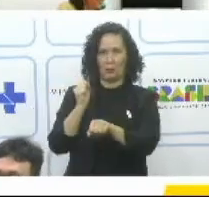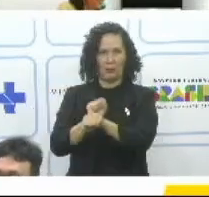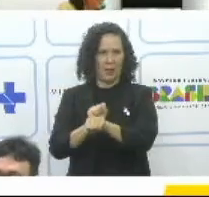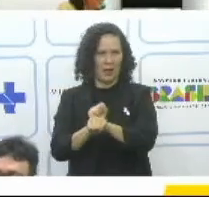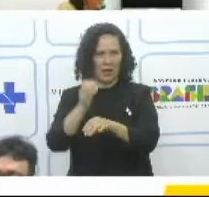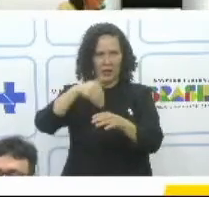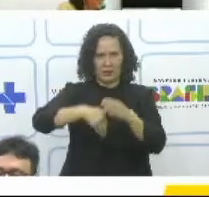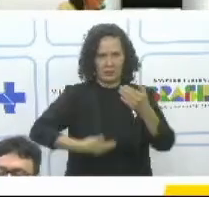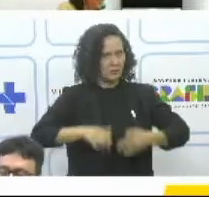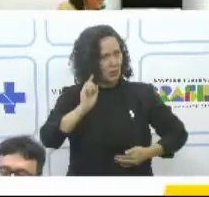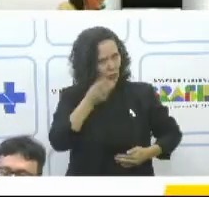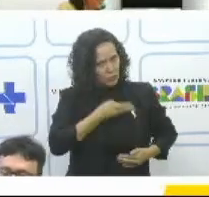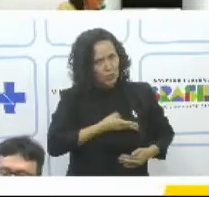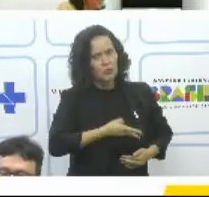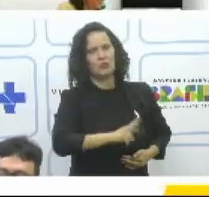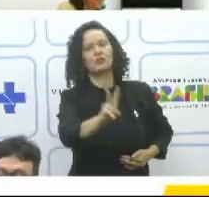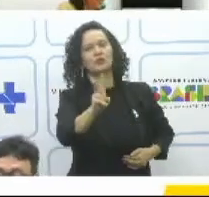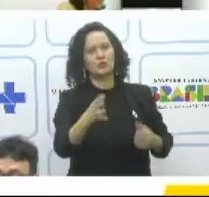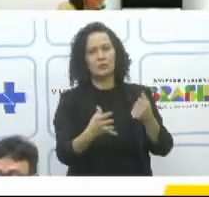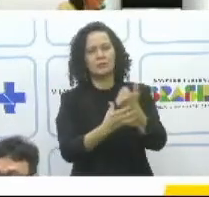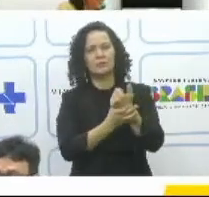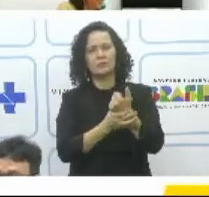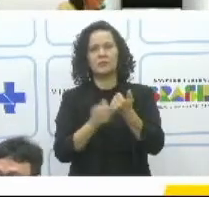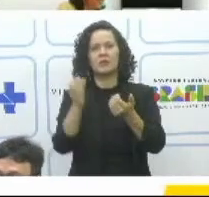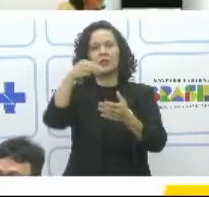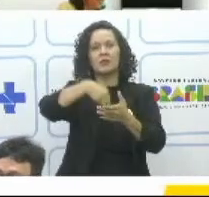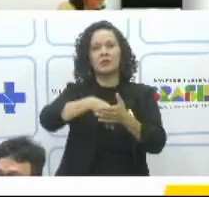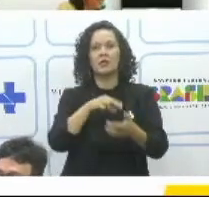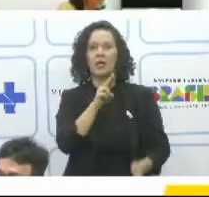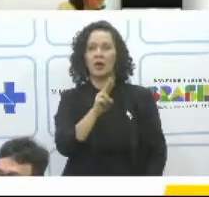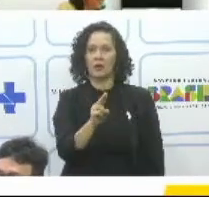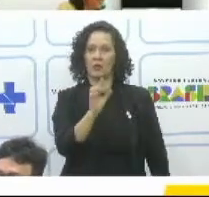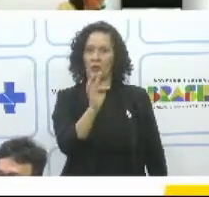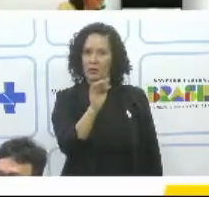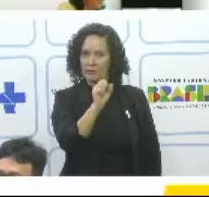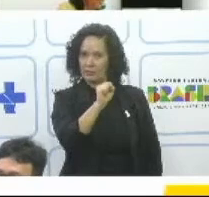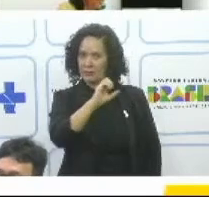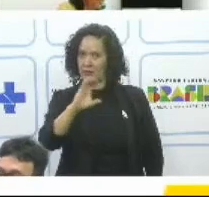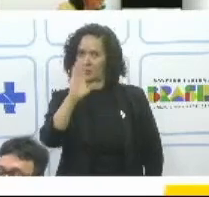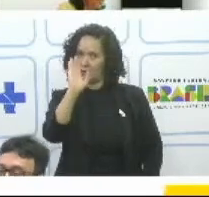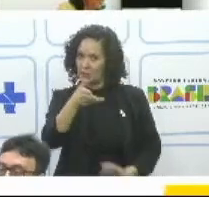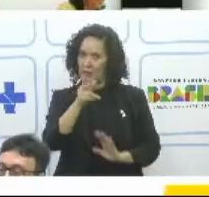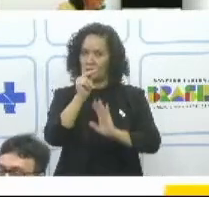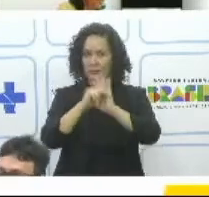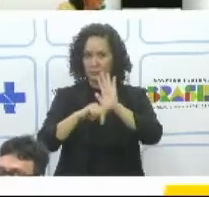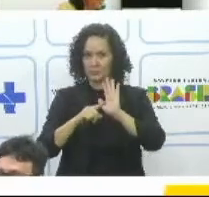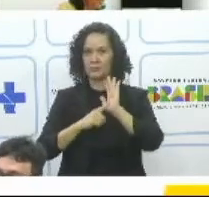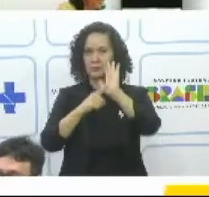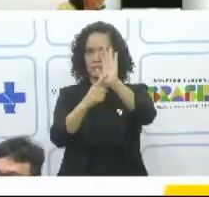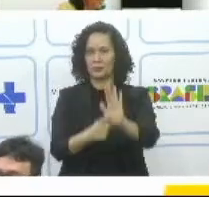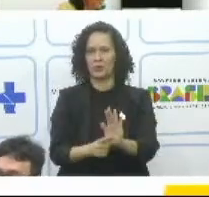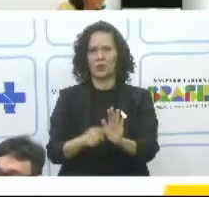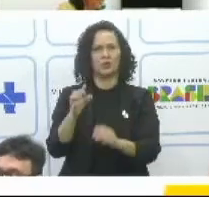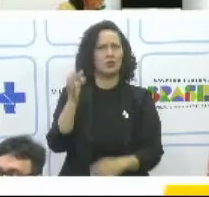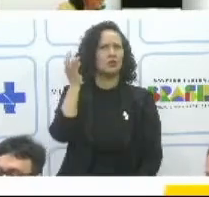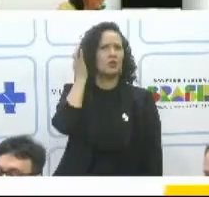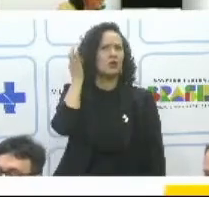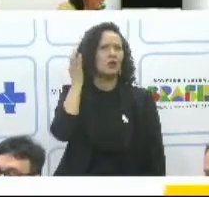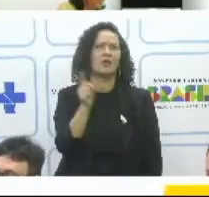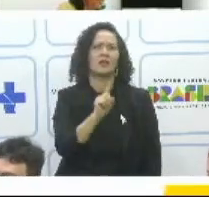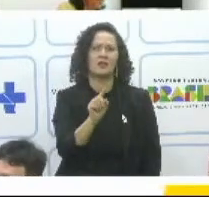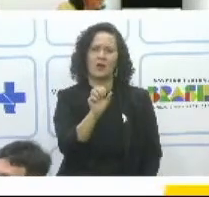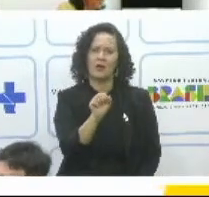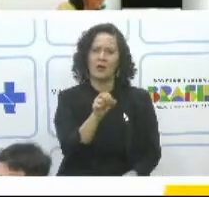dentro do serviço. Na Universidade Federal de Santa Catarina, esse projeto que aborda não só a auriculoterapia, que a gente falou